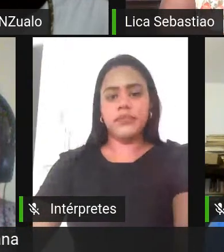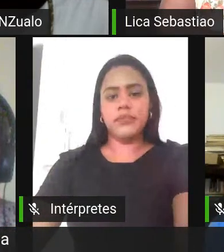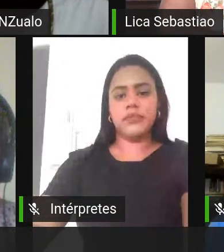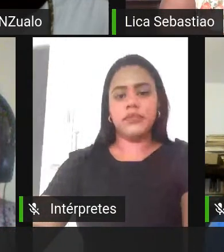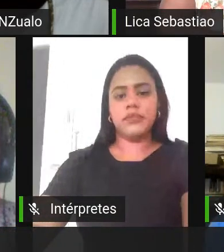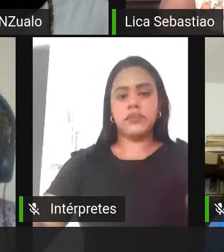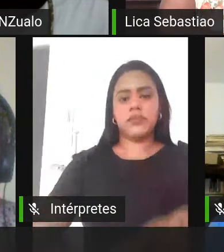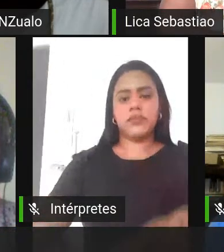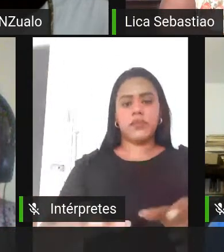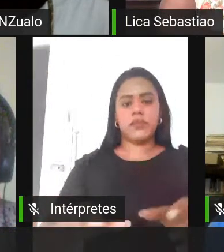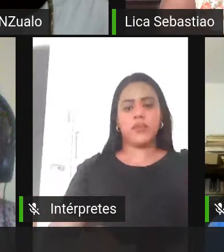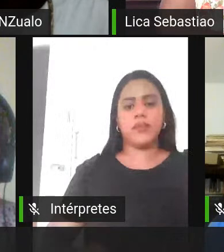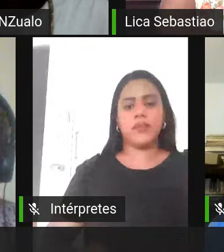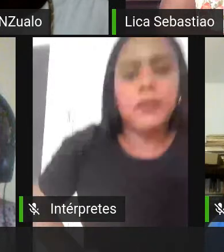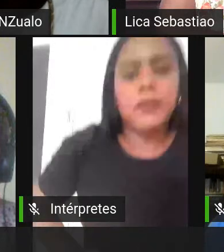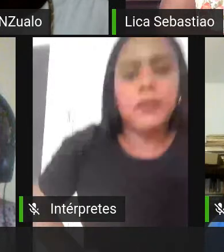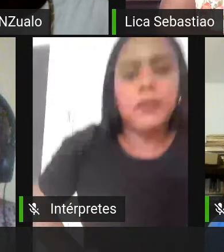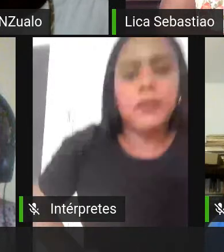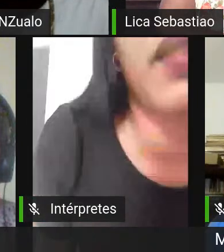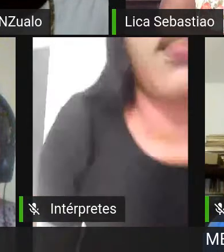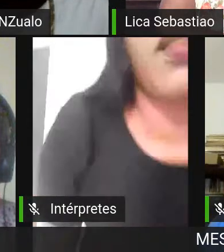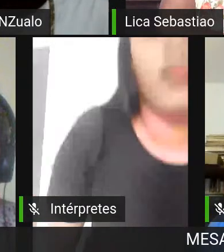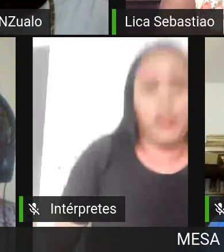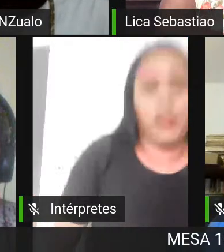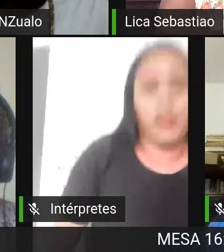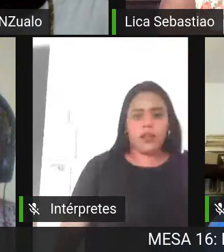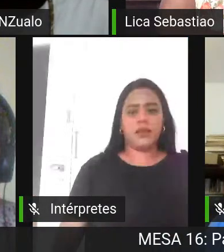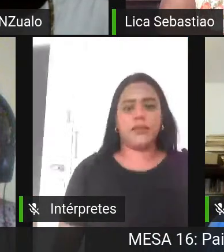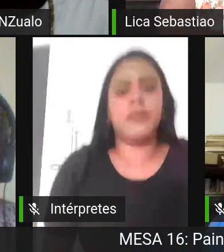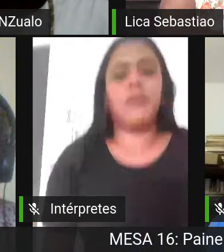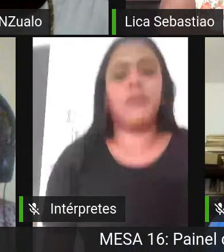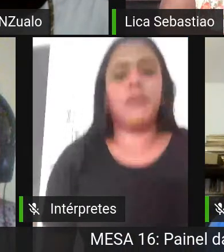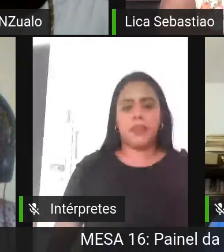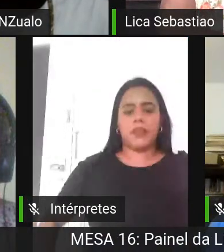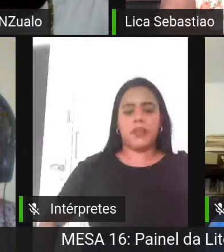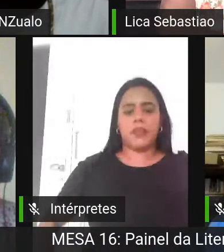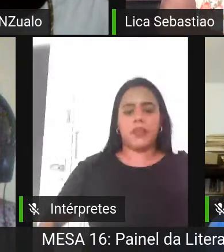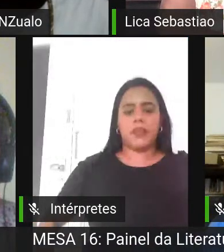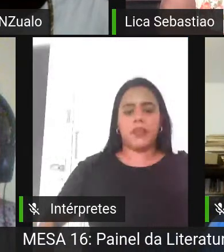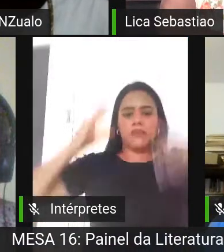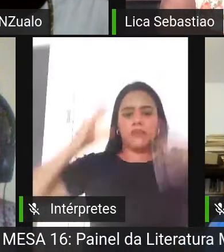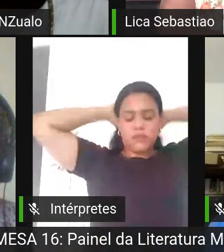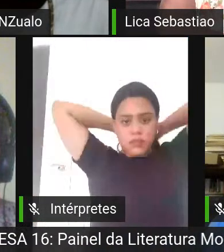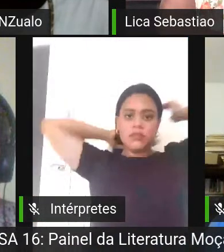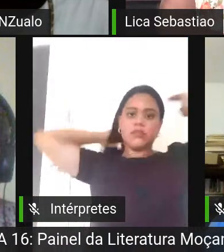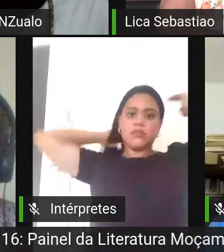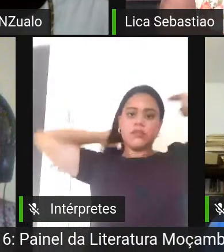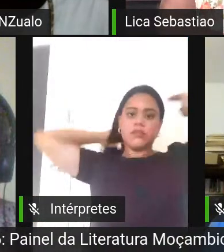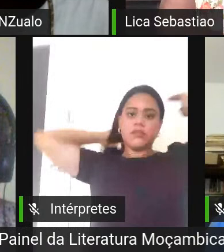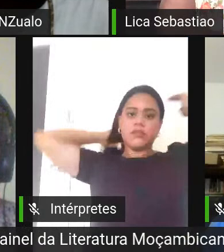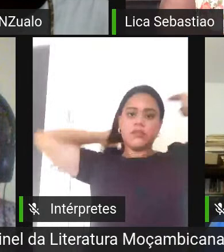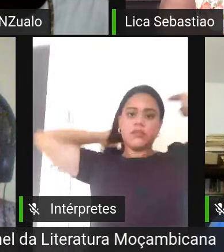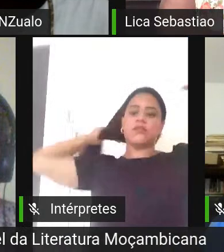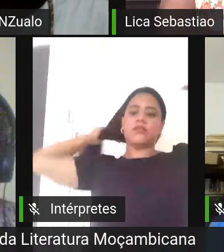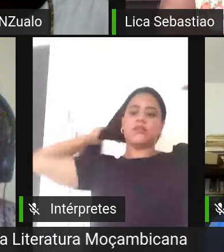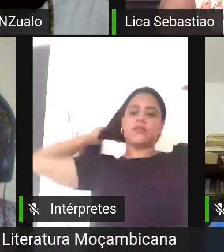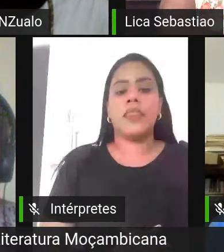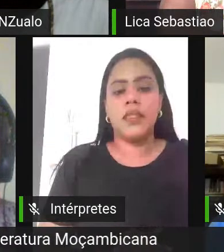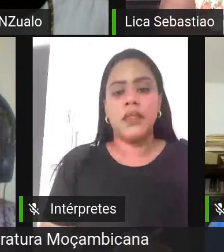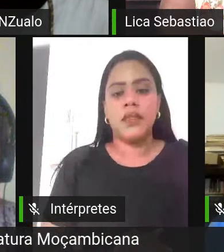Remédios. José dos Remédios nasceu em Maputo, é licenciado em literatura moçambicana pela